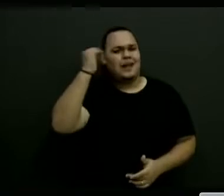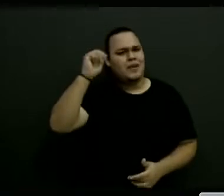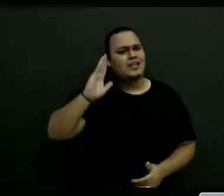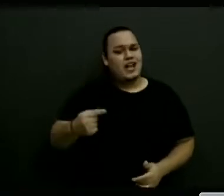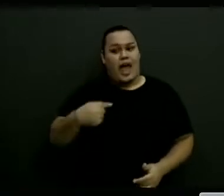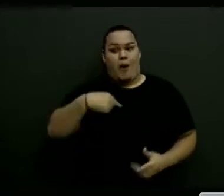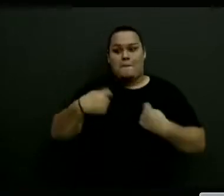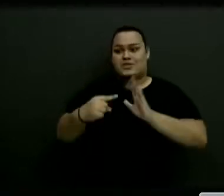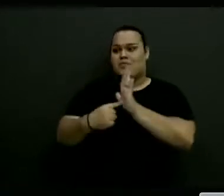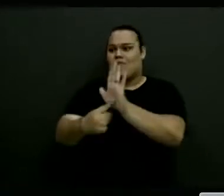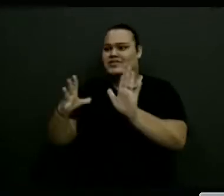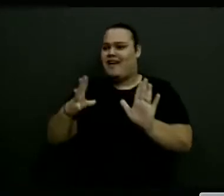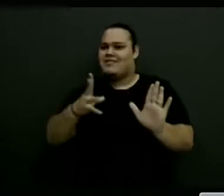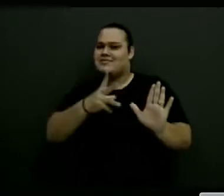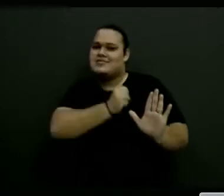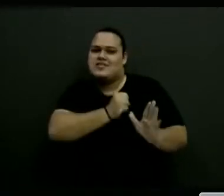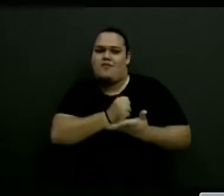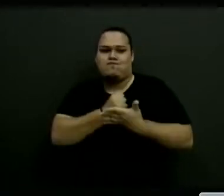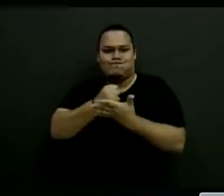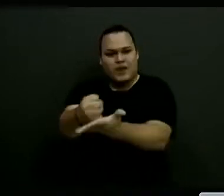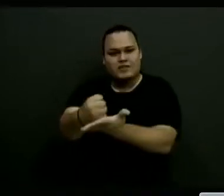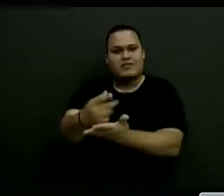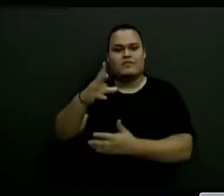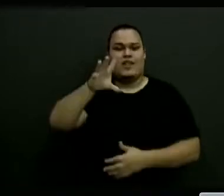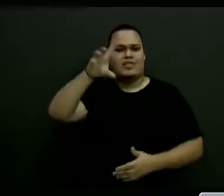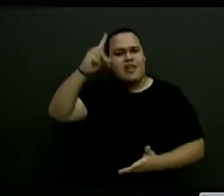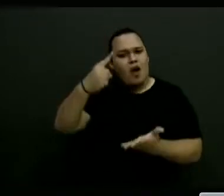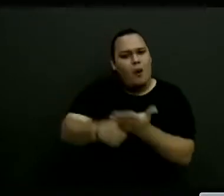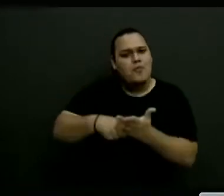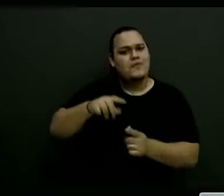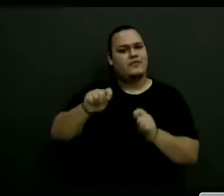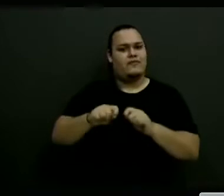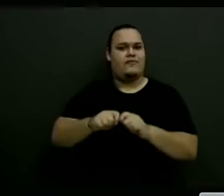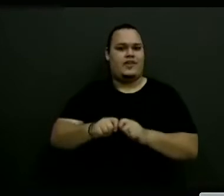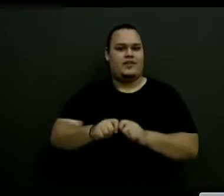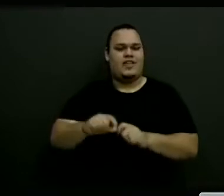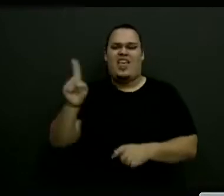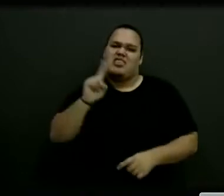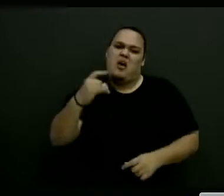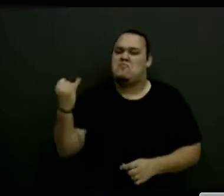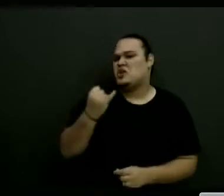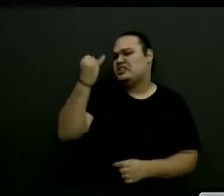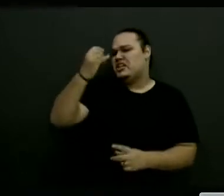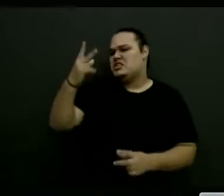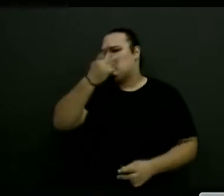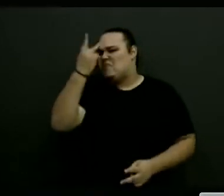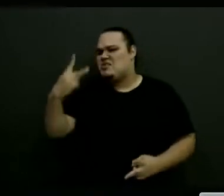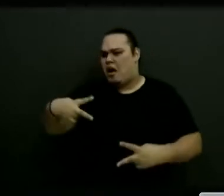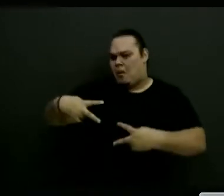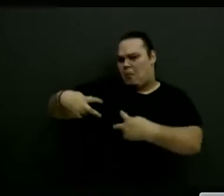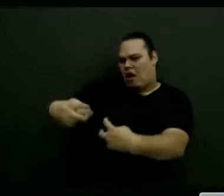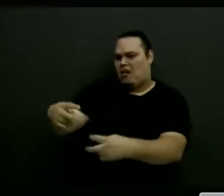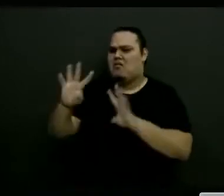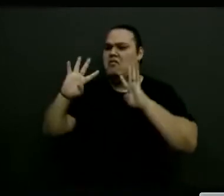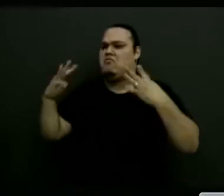Nunca foi. Por isso, Jesus se esforçava para se apartar, para se distanciar,